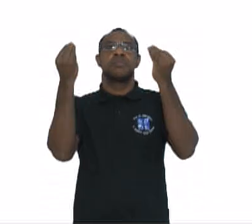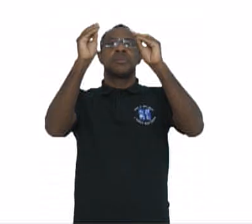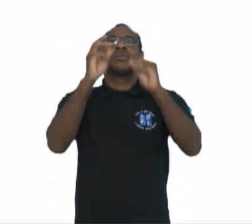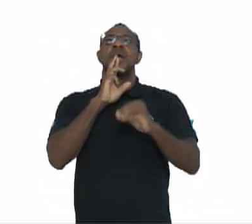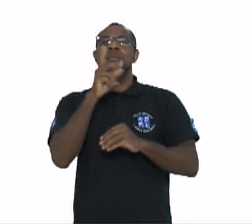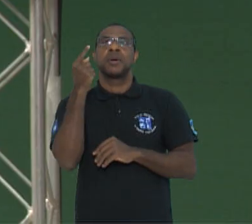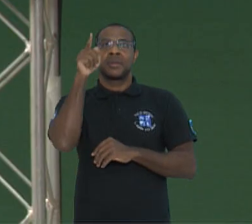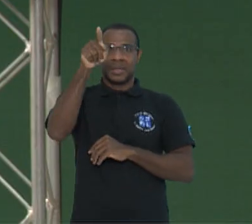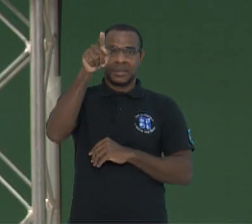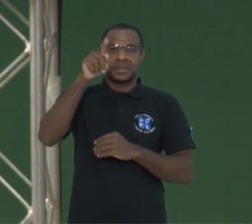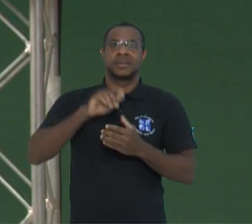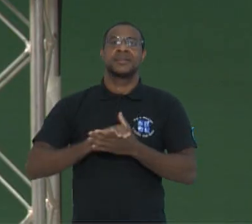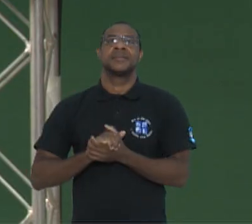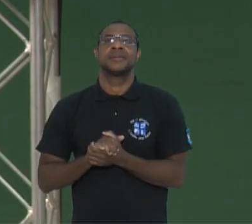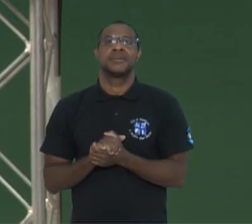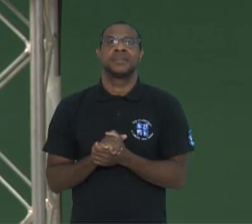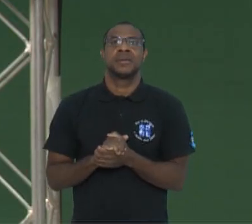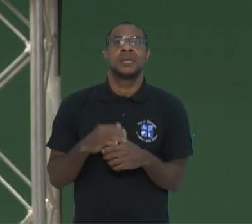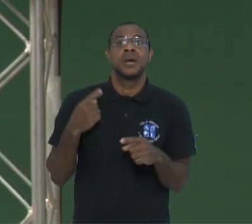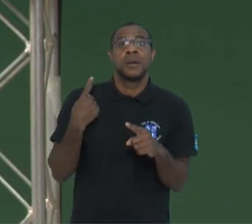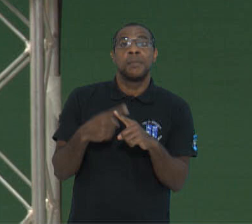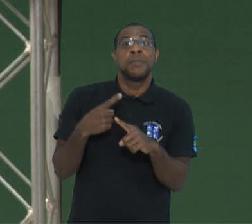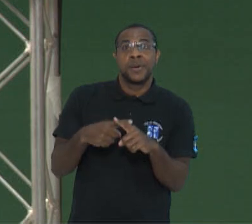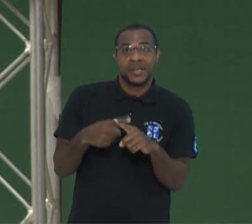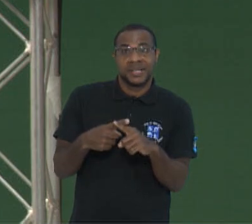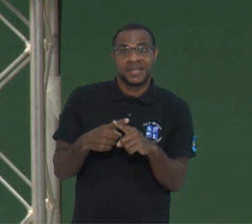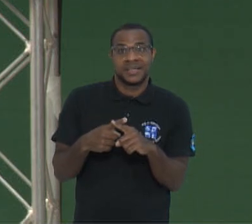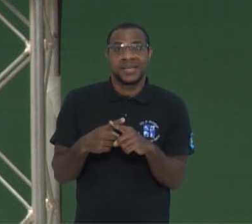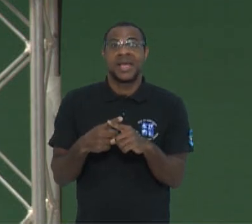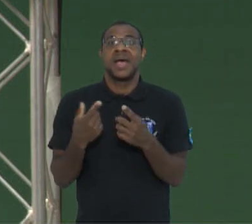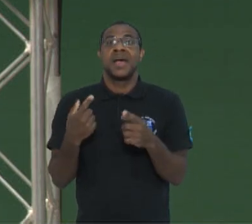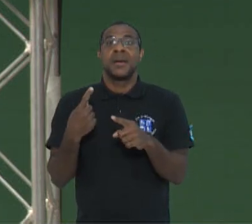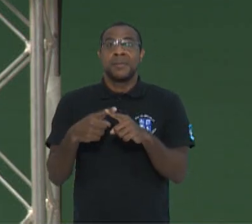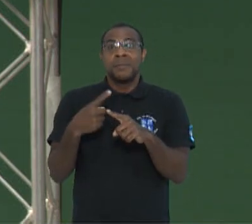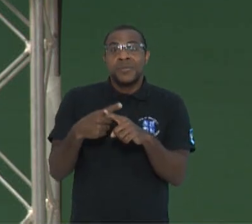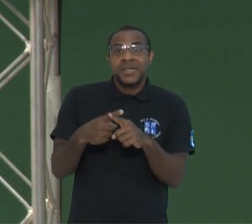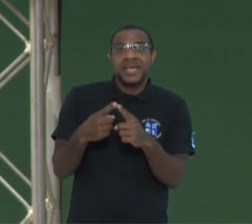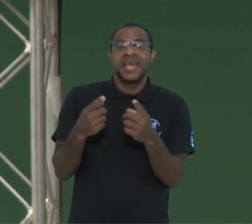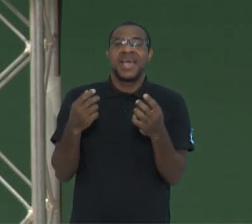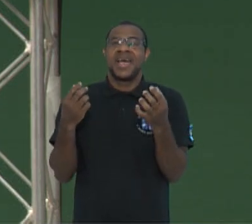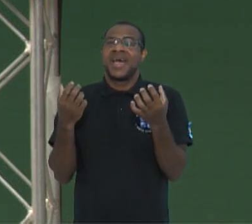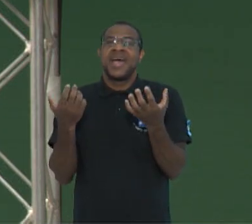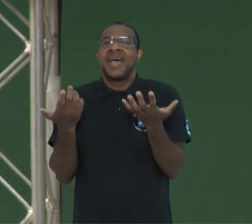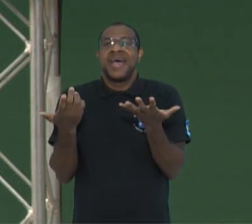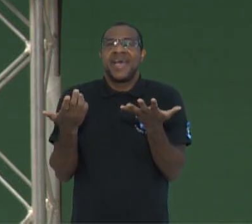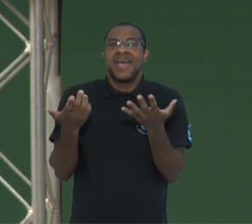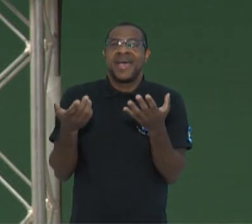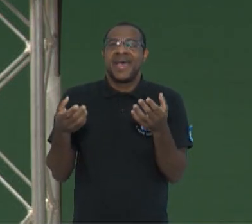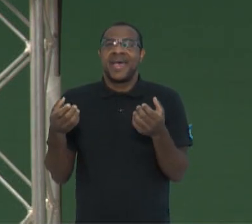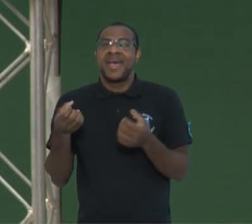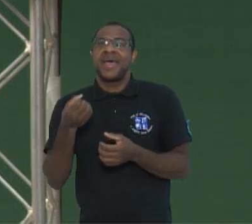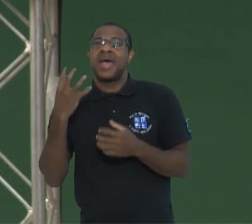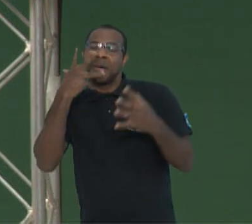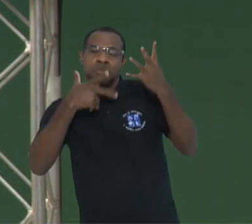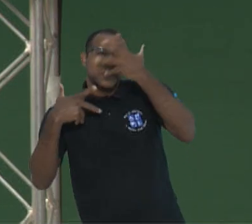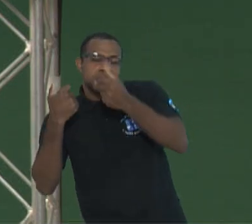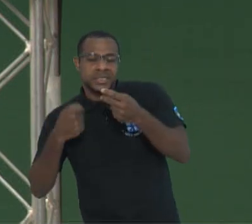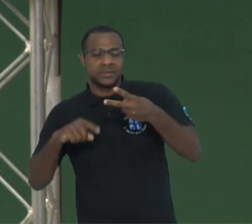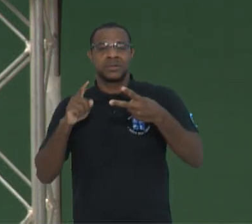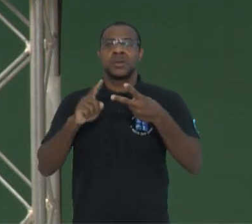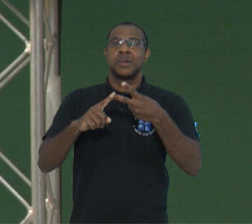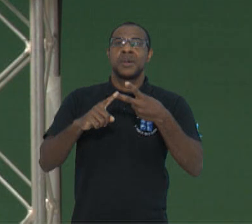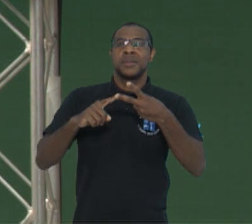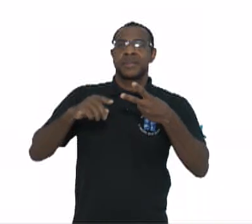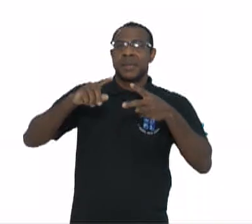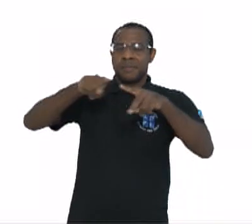Complementando, amei o hotel porque é fantástico, porque é moderno e porque tem uma piscina. Então, para a nossa resposta aqui,